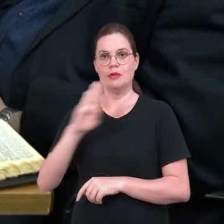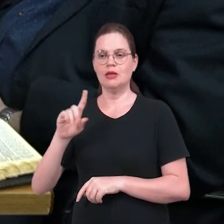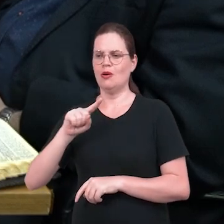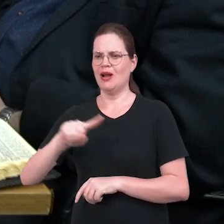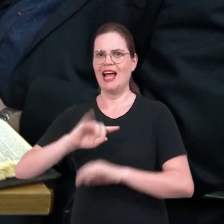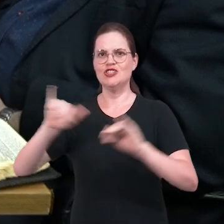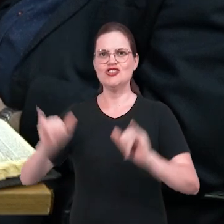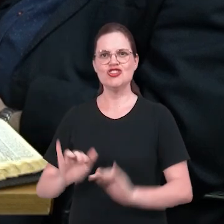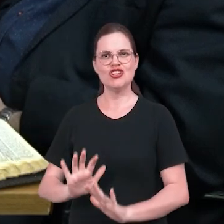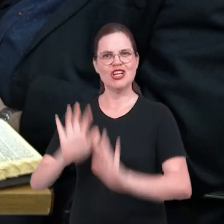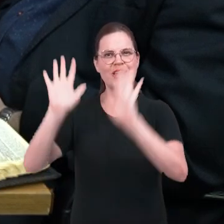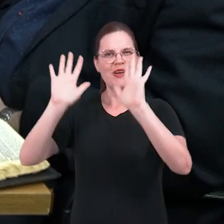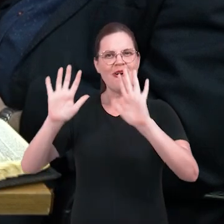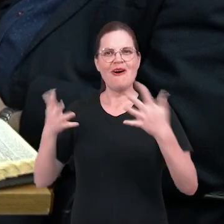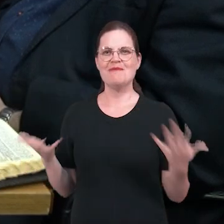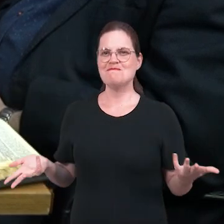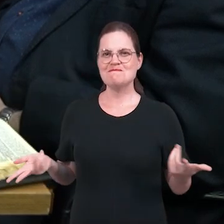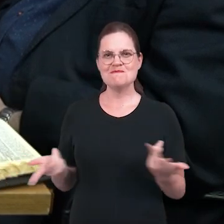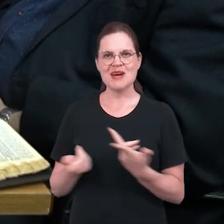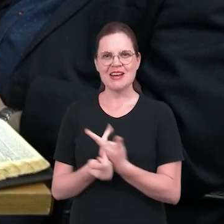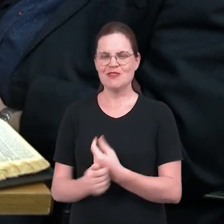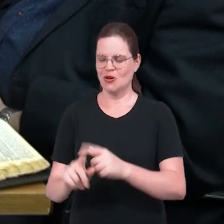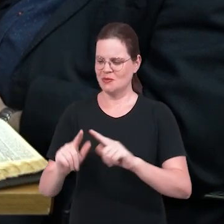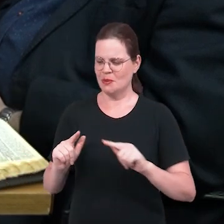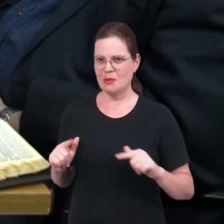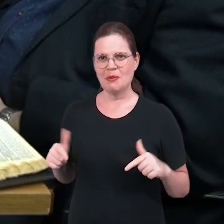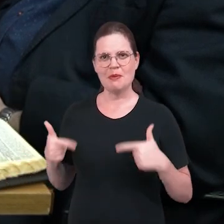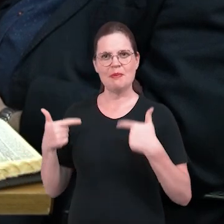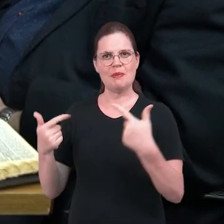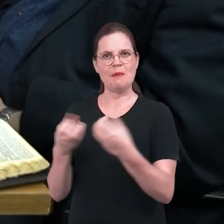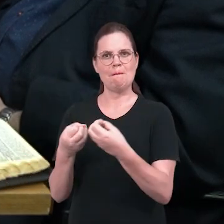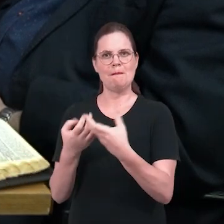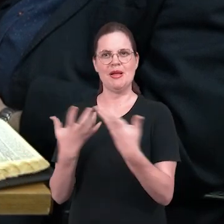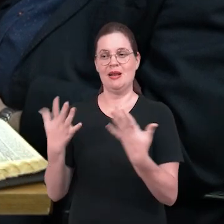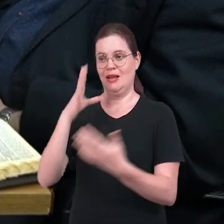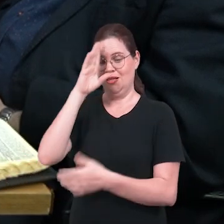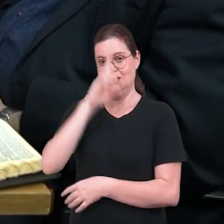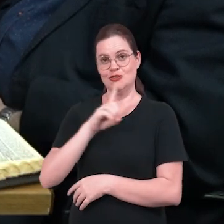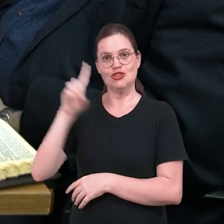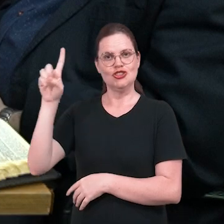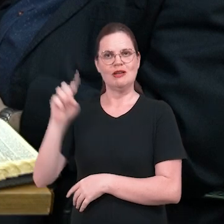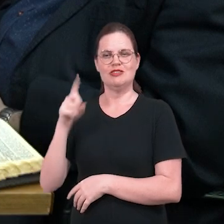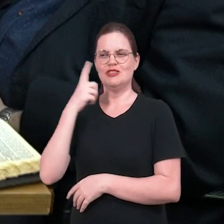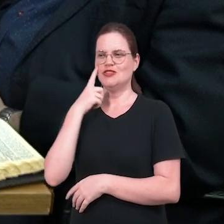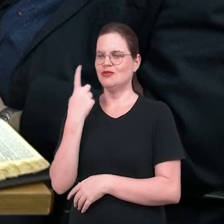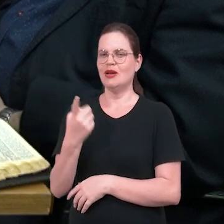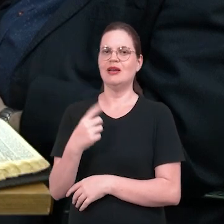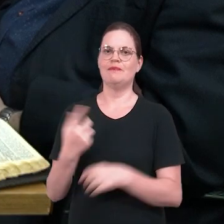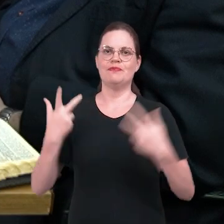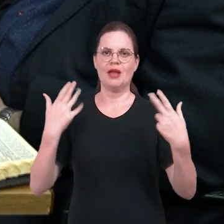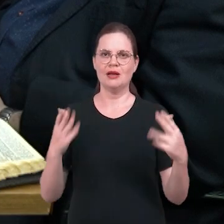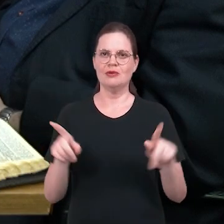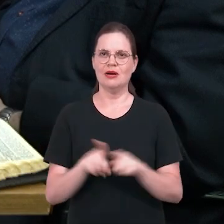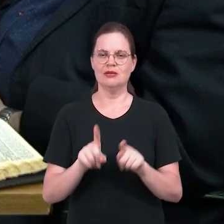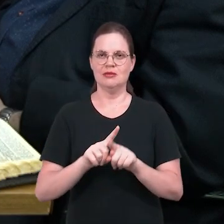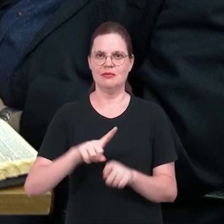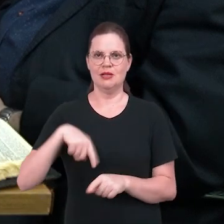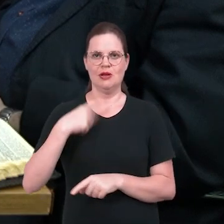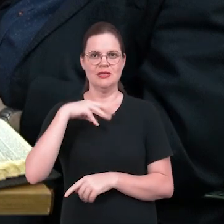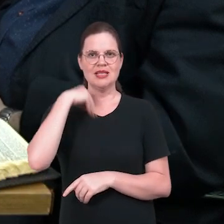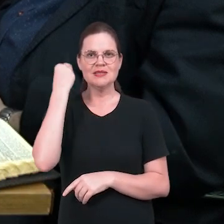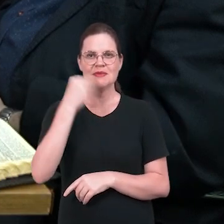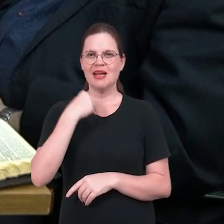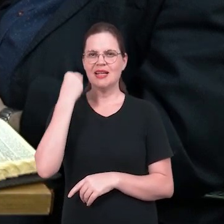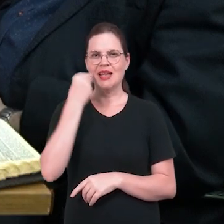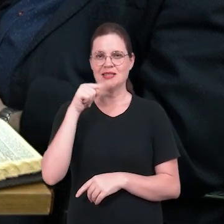Jericó, grande sinal da operação de Deus. E isso é maravilhoso que a gente vive. A nossa experiência nesta